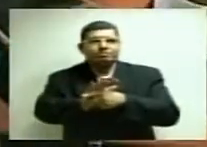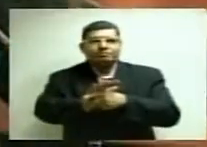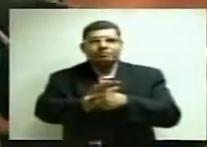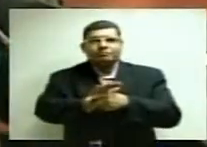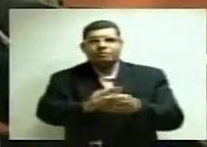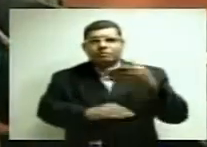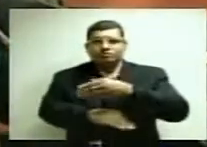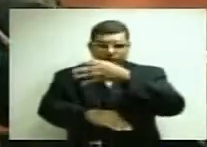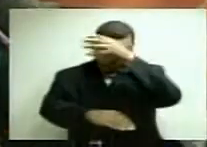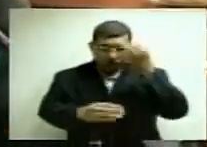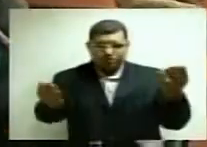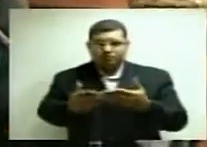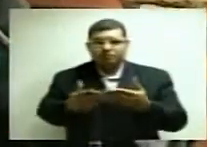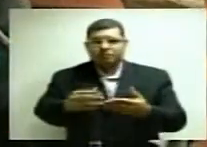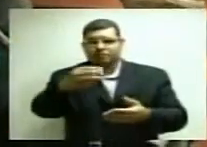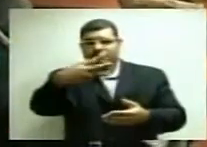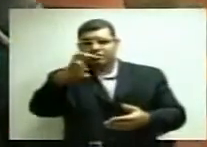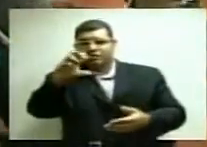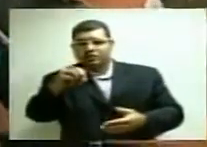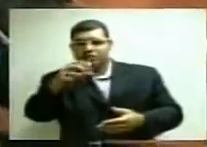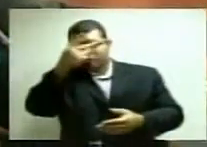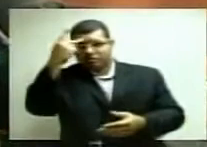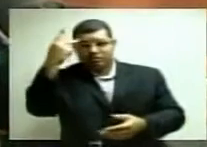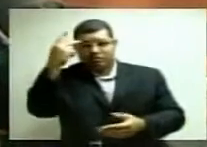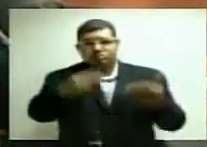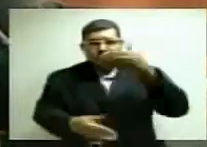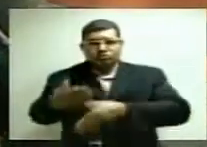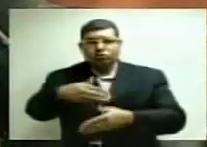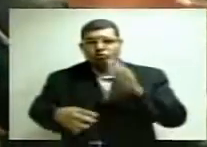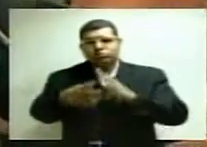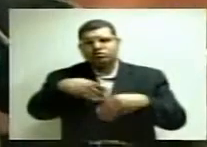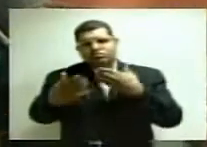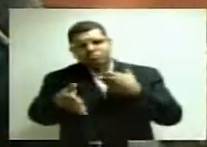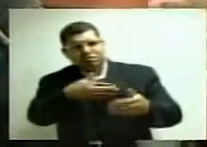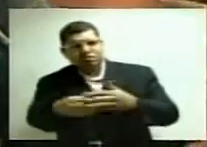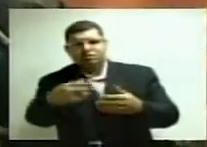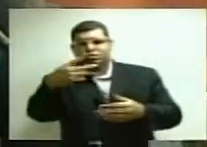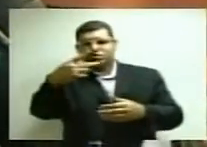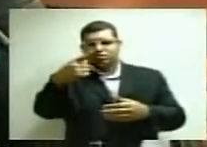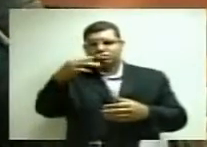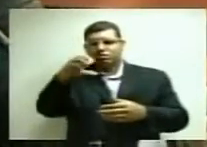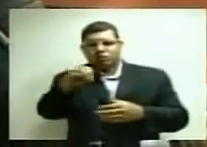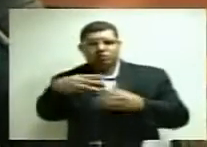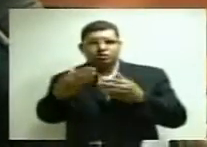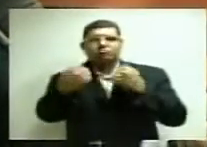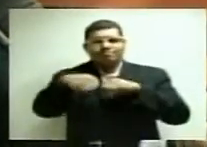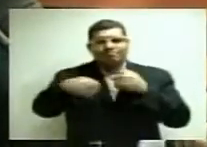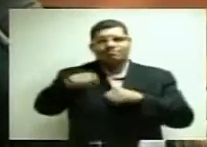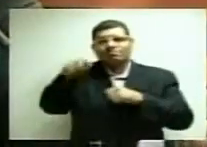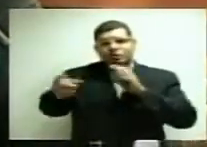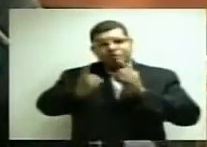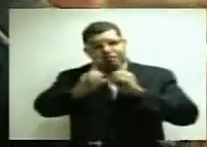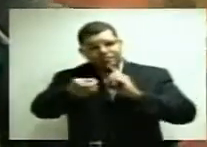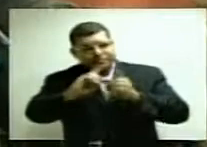fluxo do centro da cidade de Manaus, de 350 mil pessoas que se deslocam para o centro, em função do porto e da estrutura portuária, nós precisamos